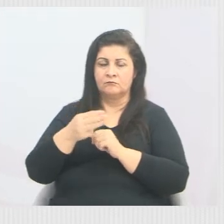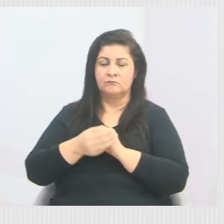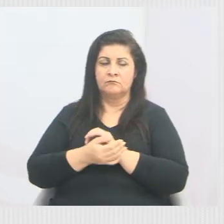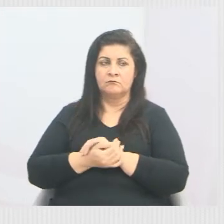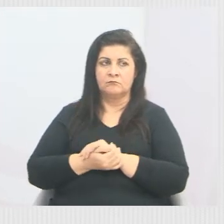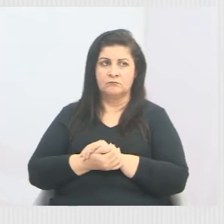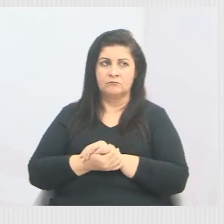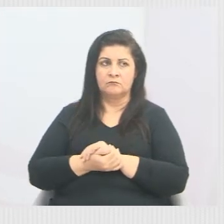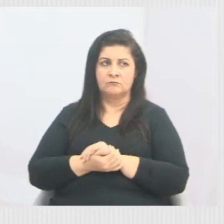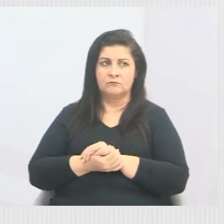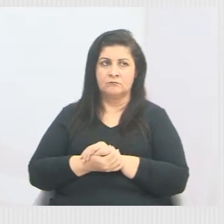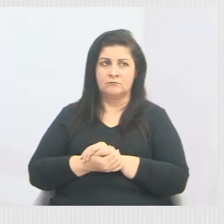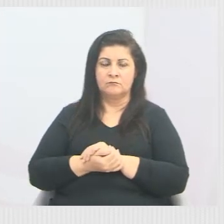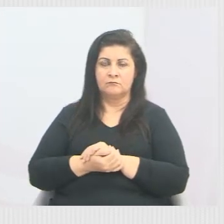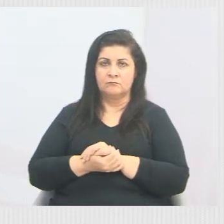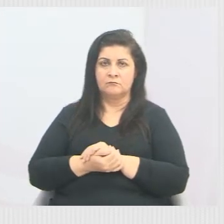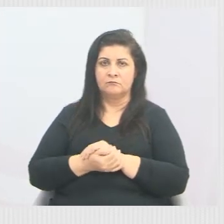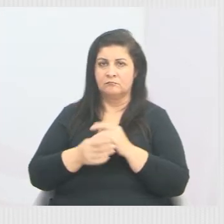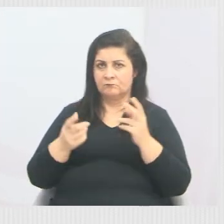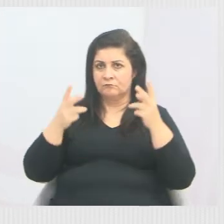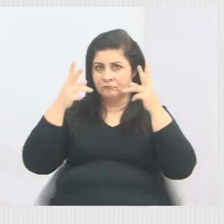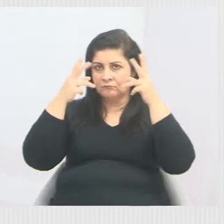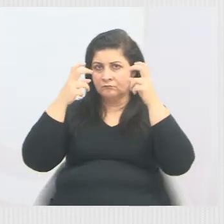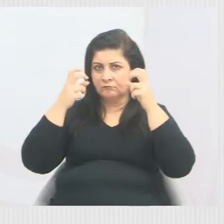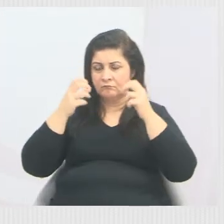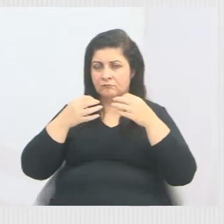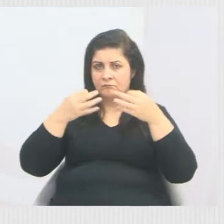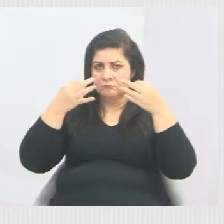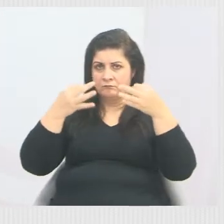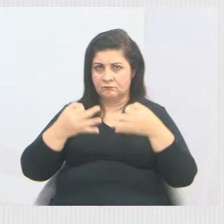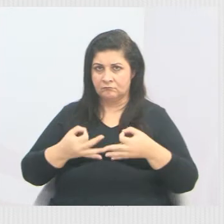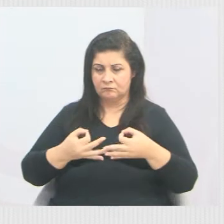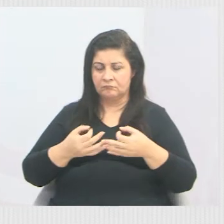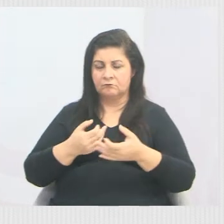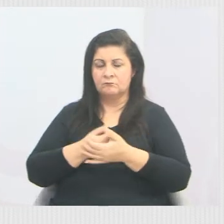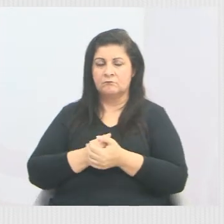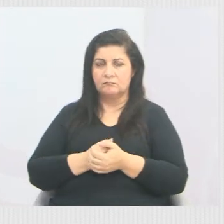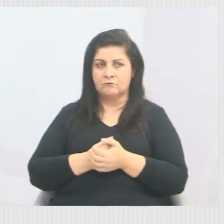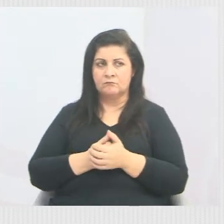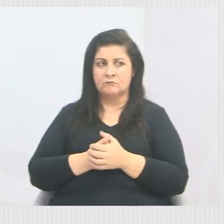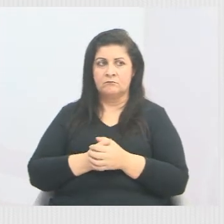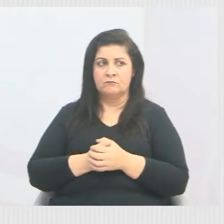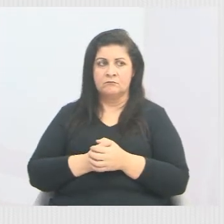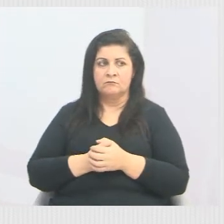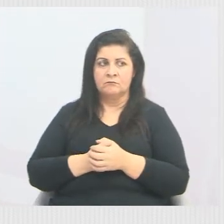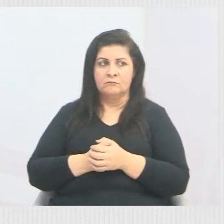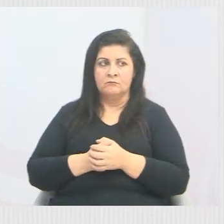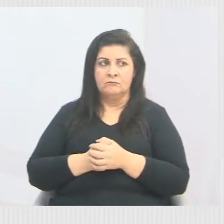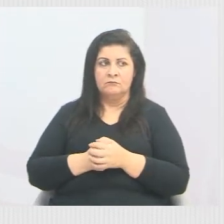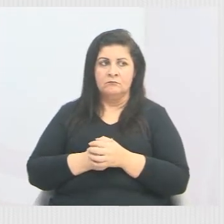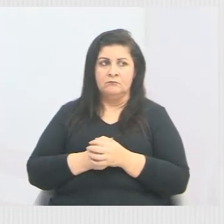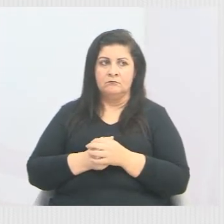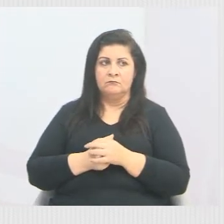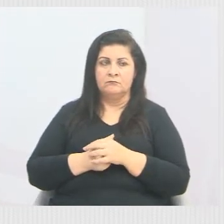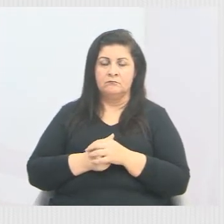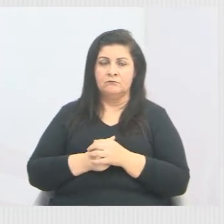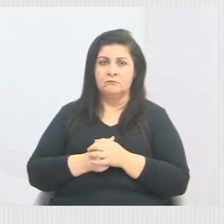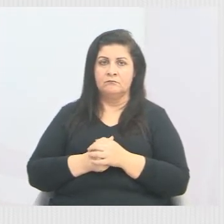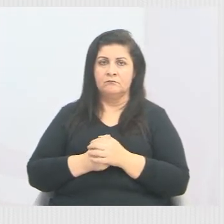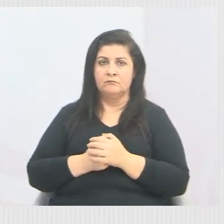25.079.958. Praticamente, como vocês podem perceber, foi pago quase todo o resto a pagar